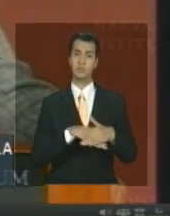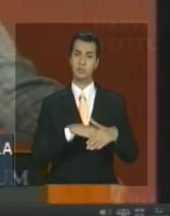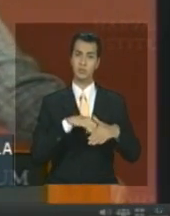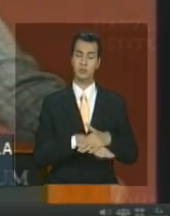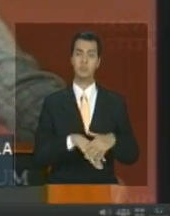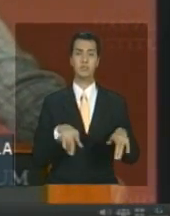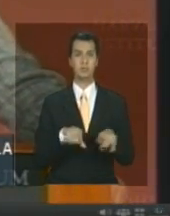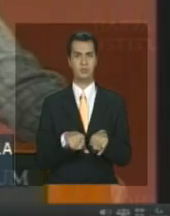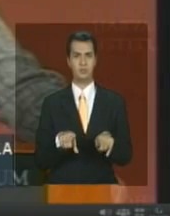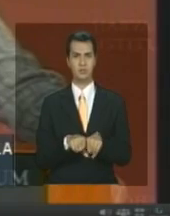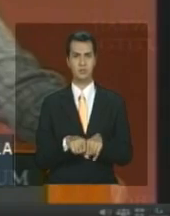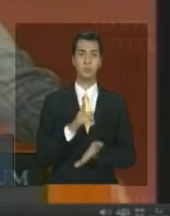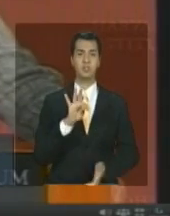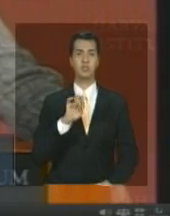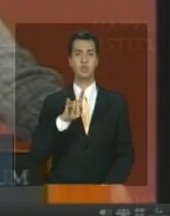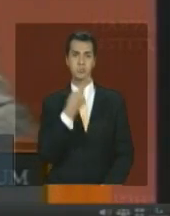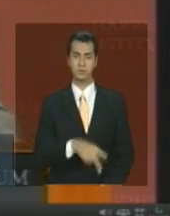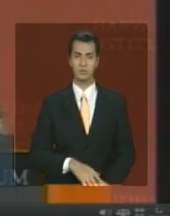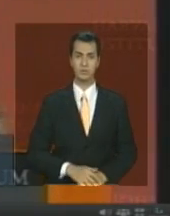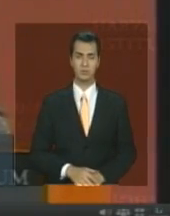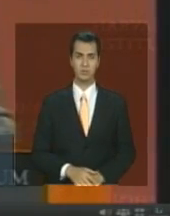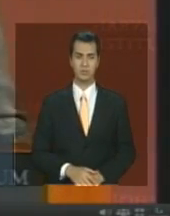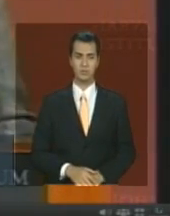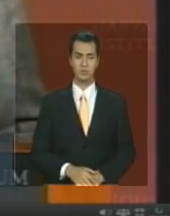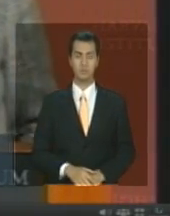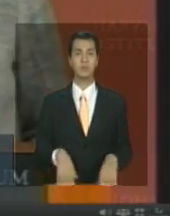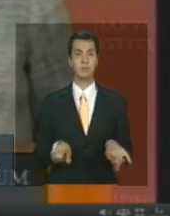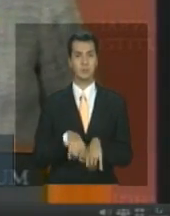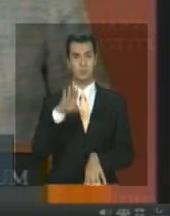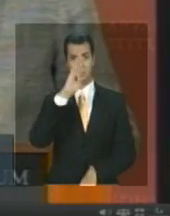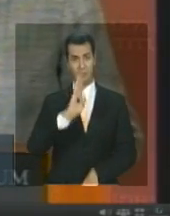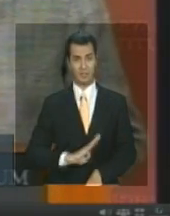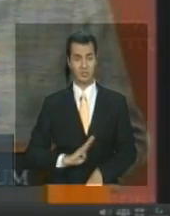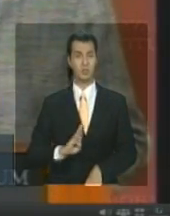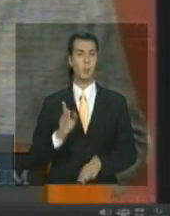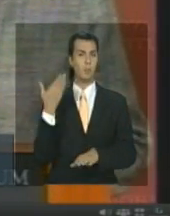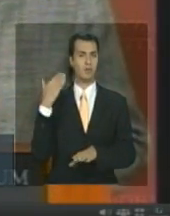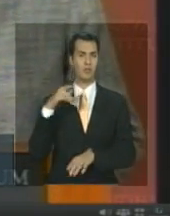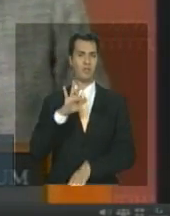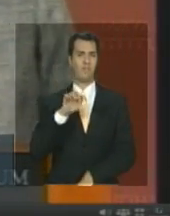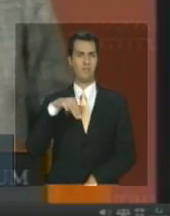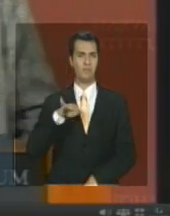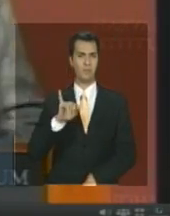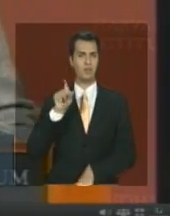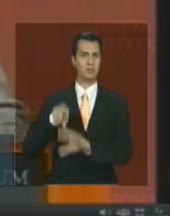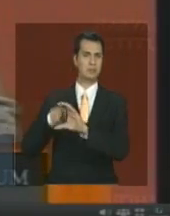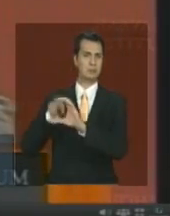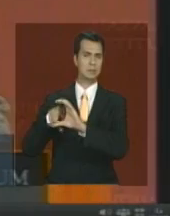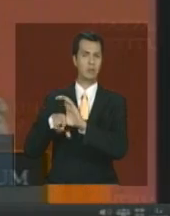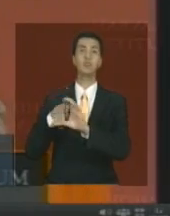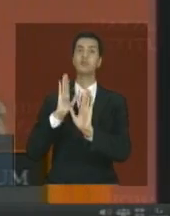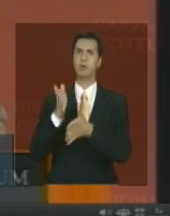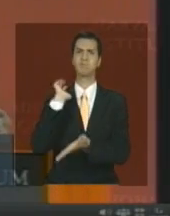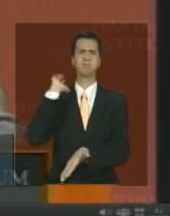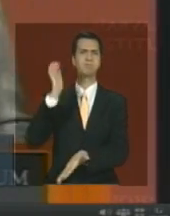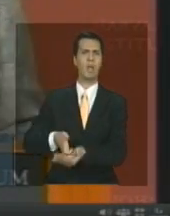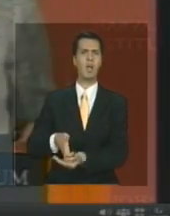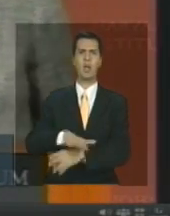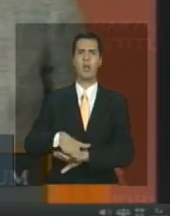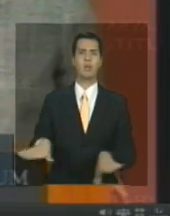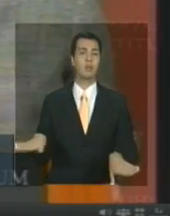grandes compradores de títulos, liquidou seus débitos com o Fundo Monetário, o que foi muito importante para o país,